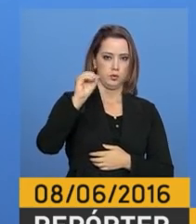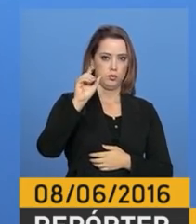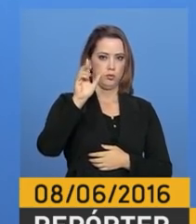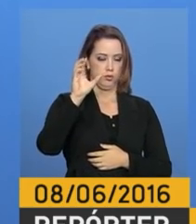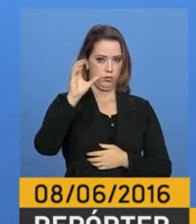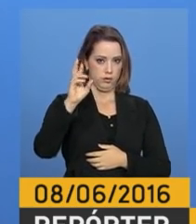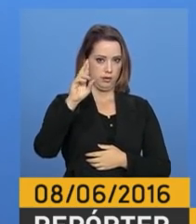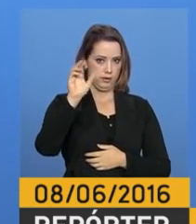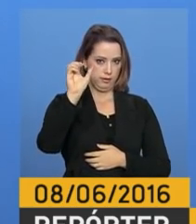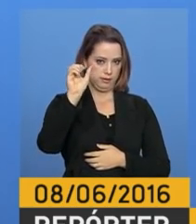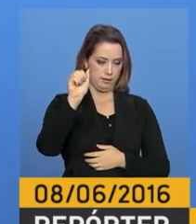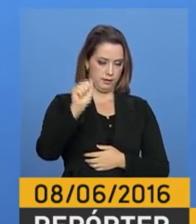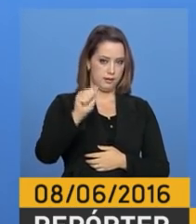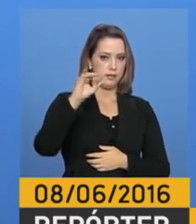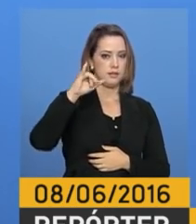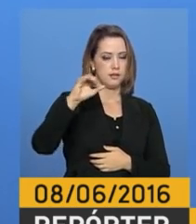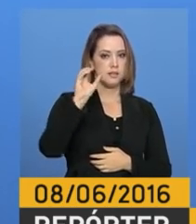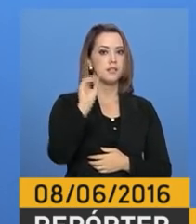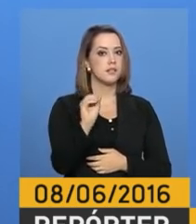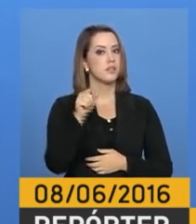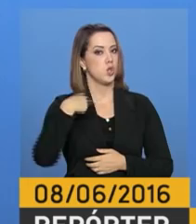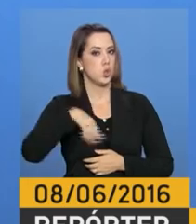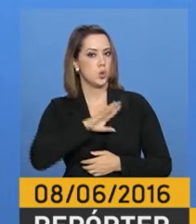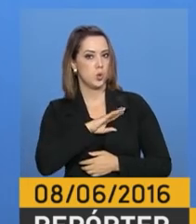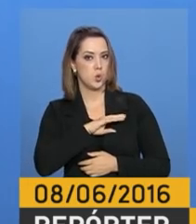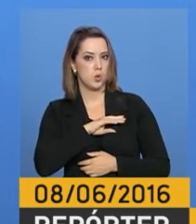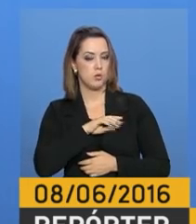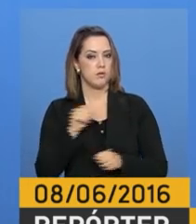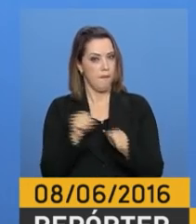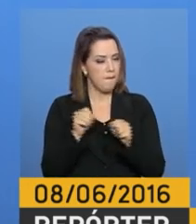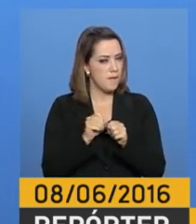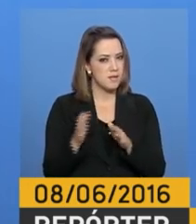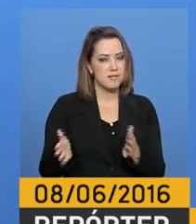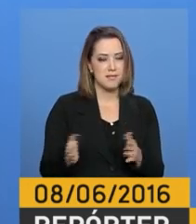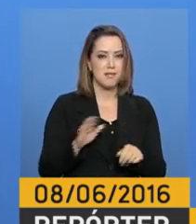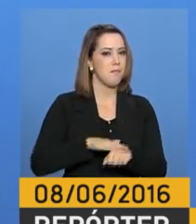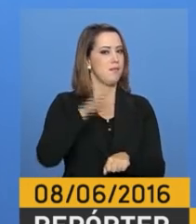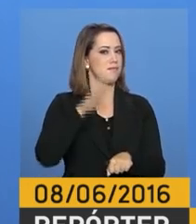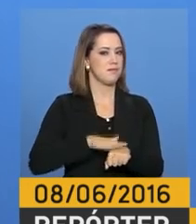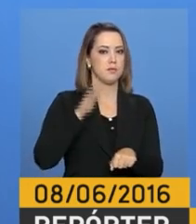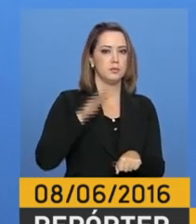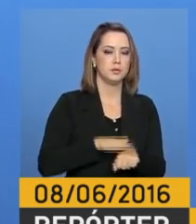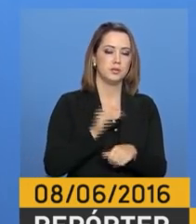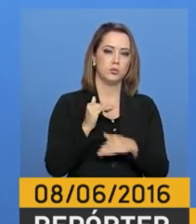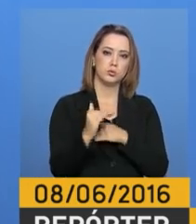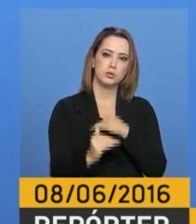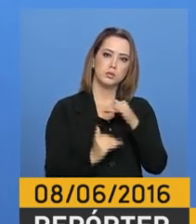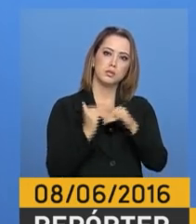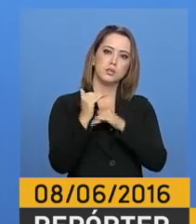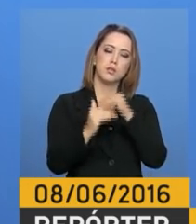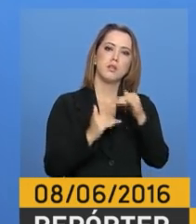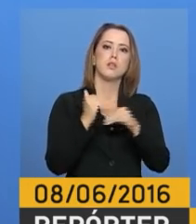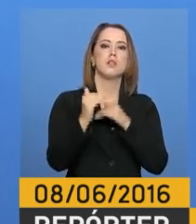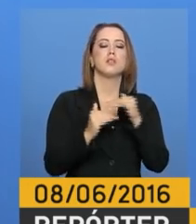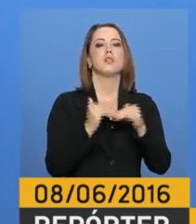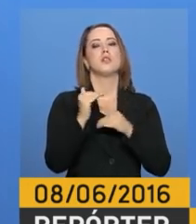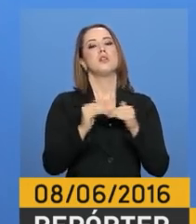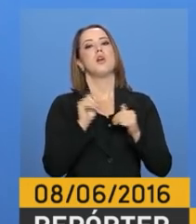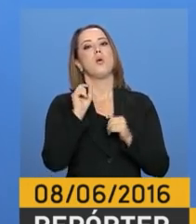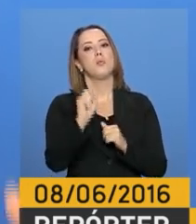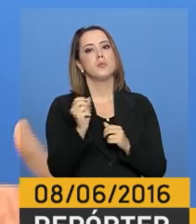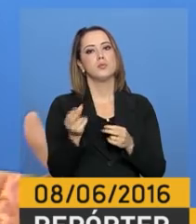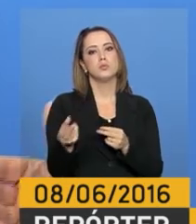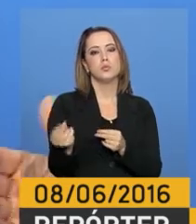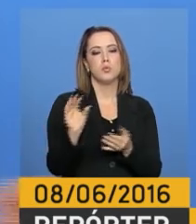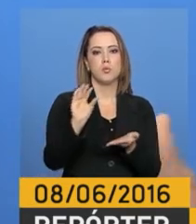possível produzir muito mais e melhor e ampliar os investimentos também o Brasil na semana